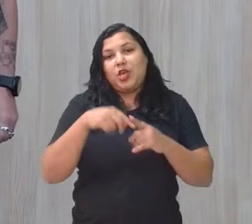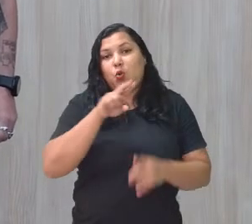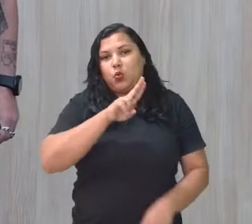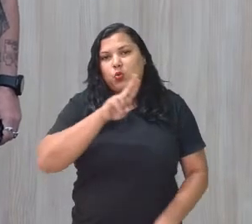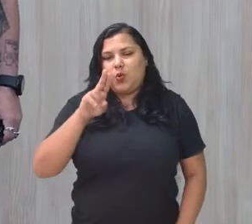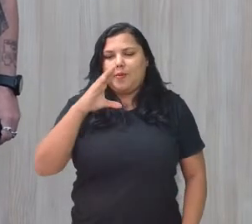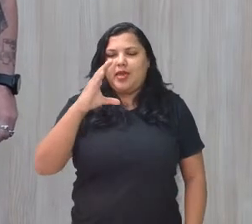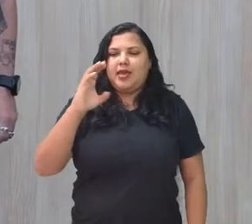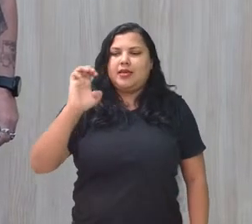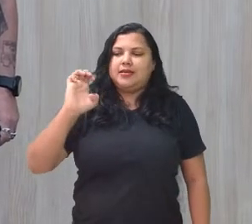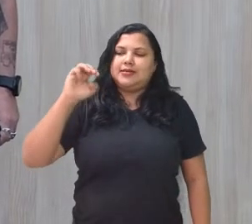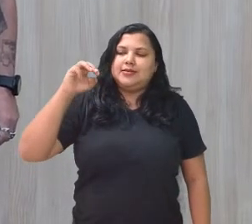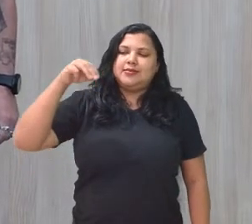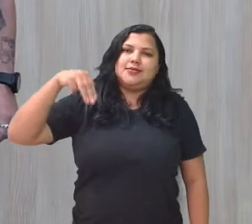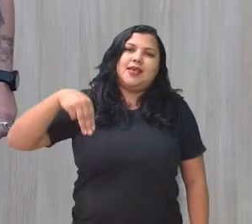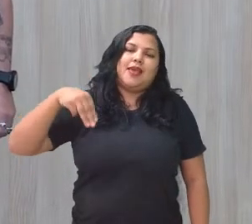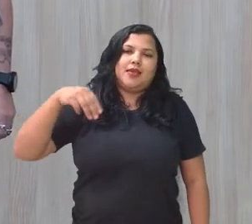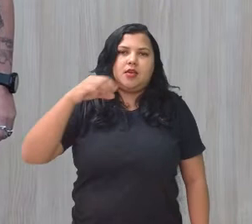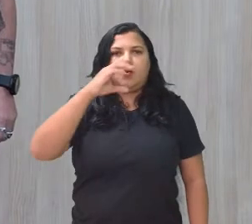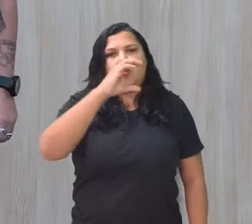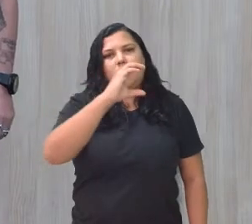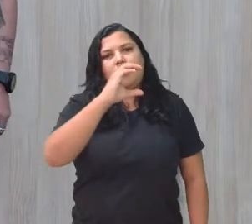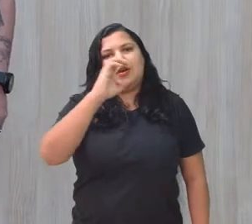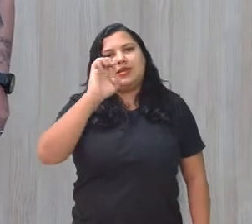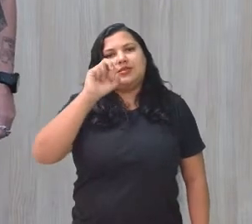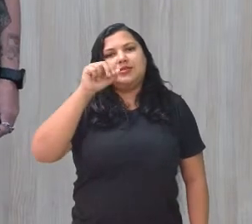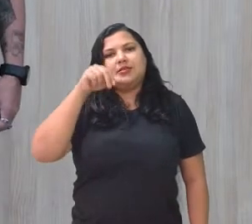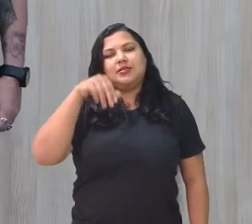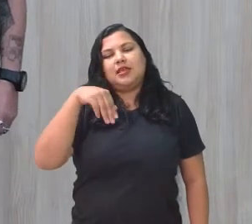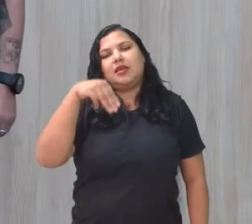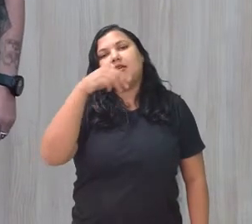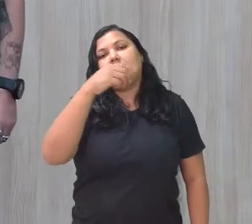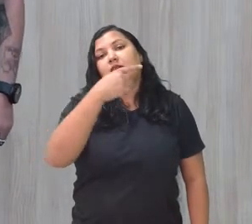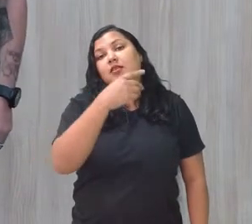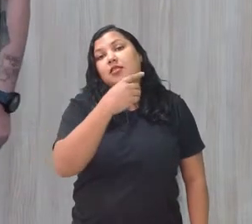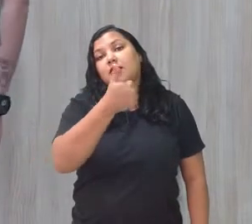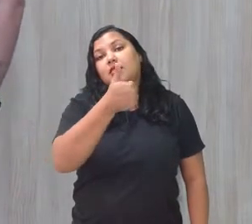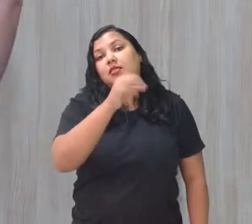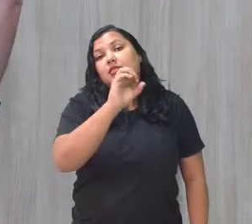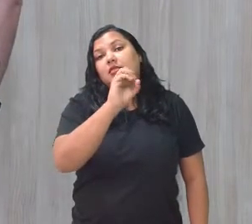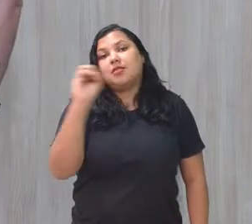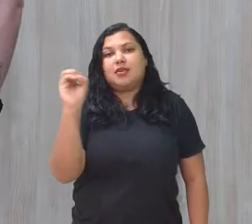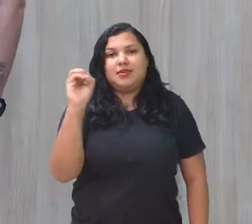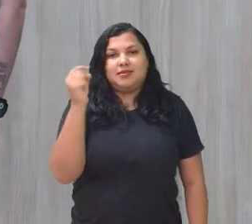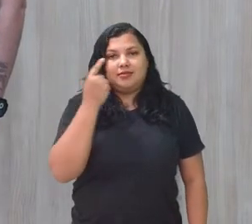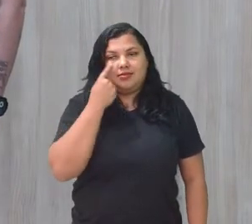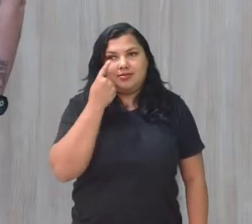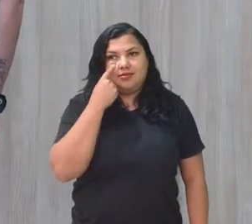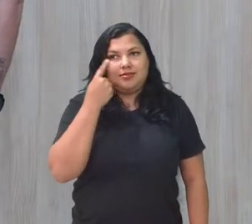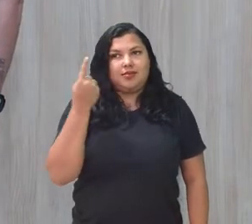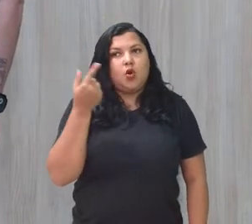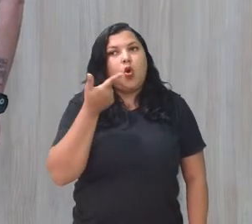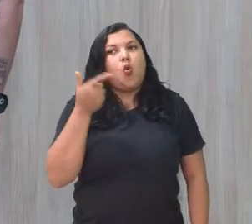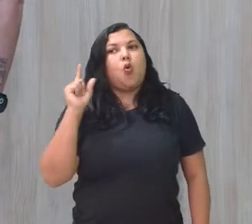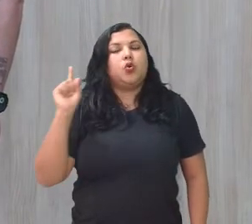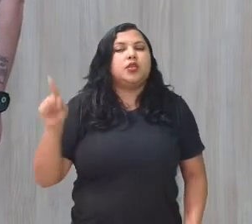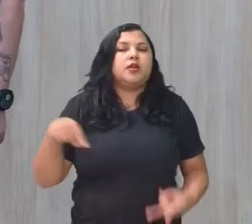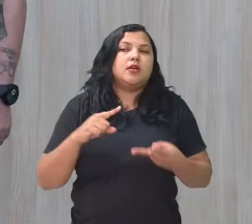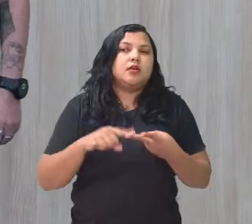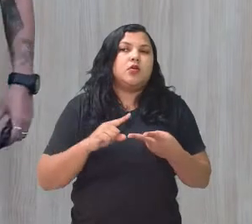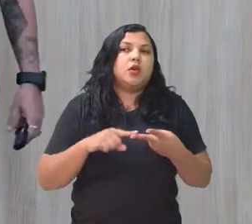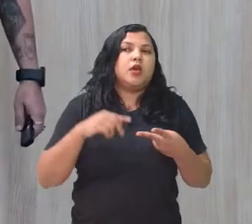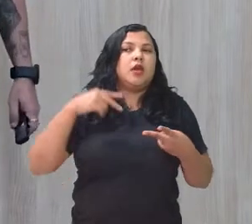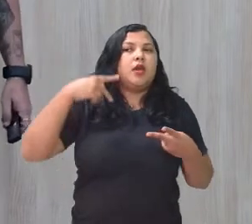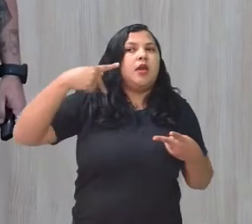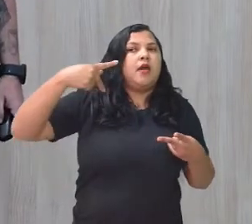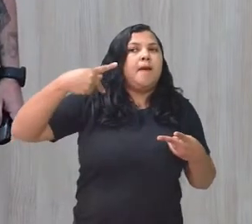ele vem de porções de 100. E é comum também você encontrar outro termo, né? A palavra porcentagem